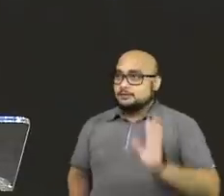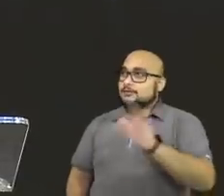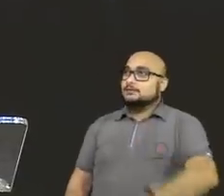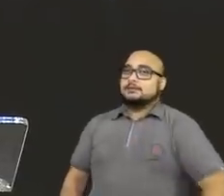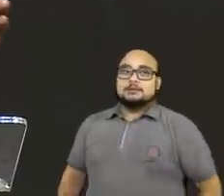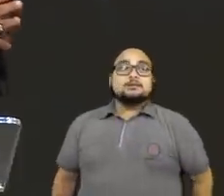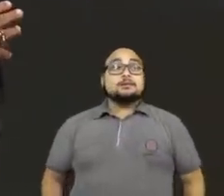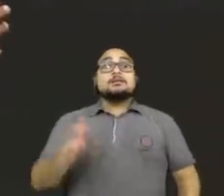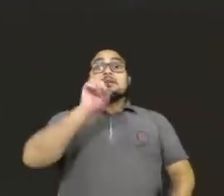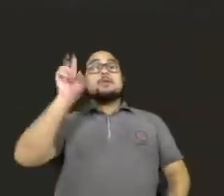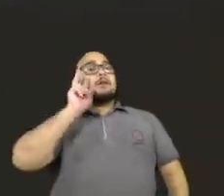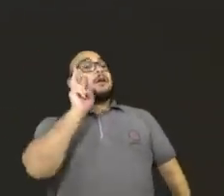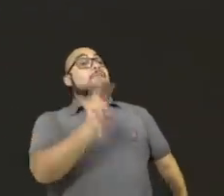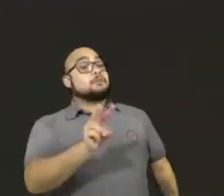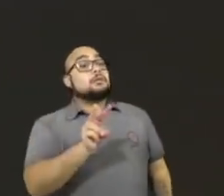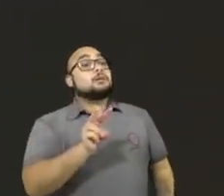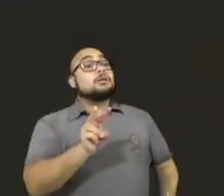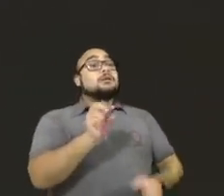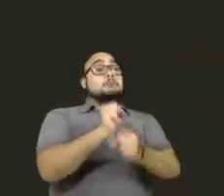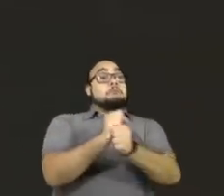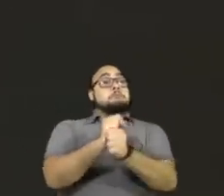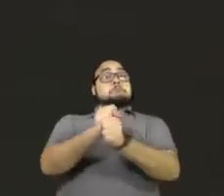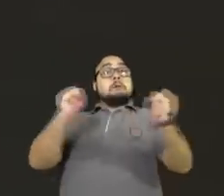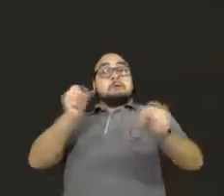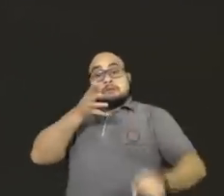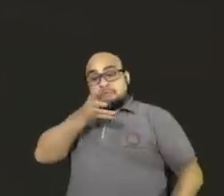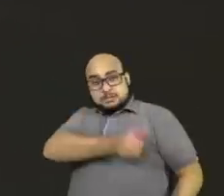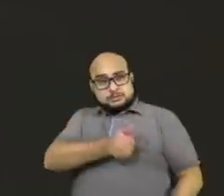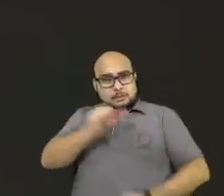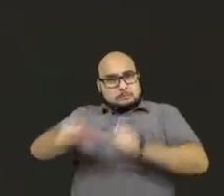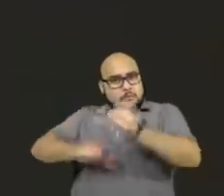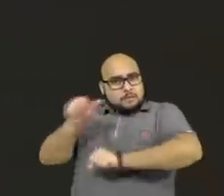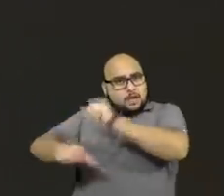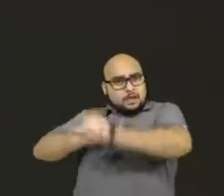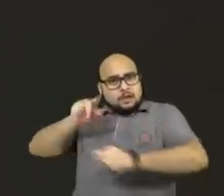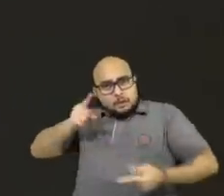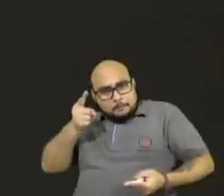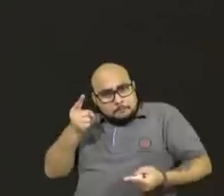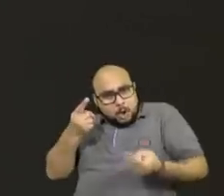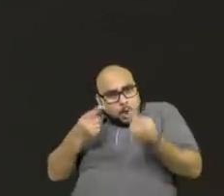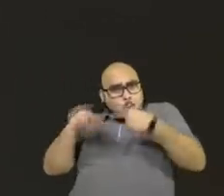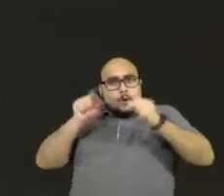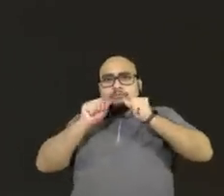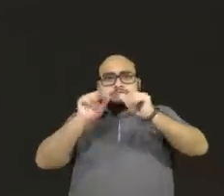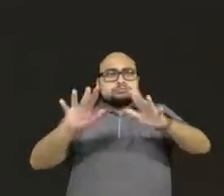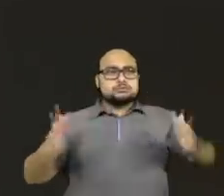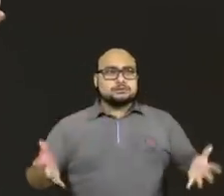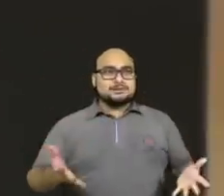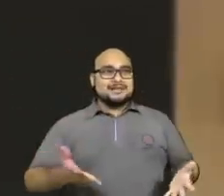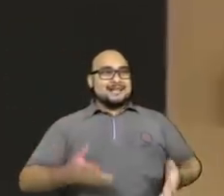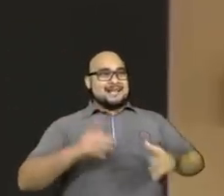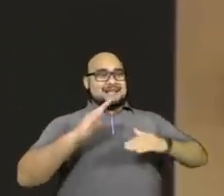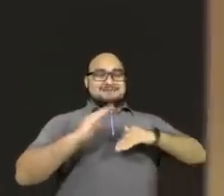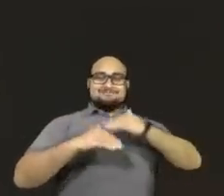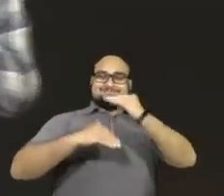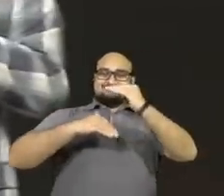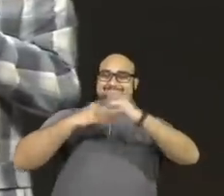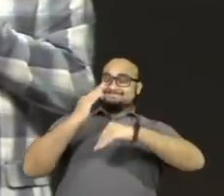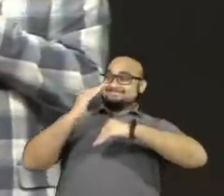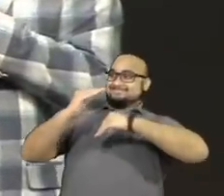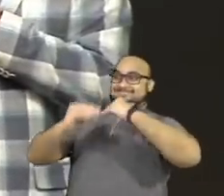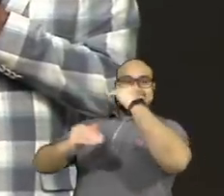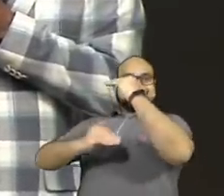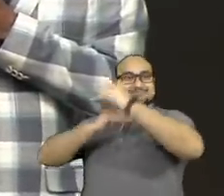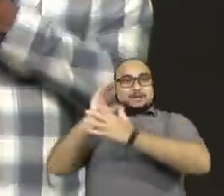Deus liberta, salva, muda, começa a abençoar, o cara começa a crescer, começa a ter